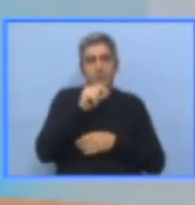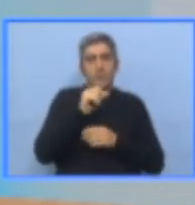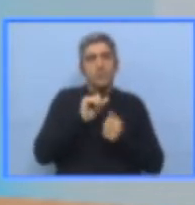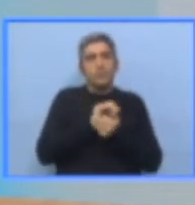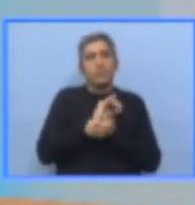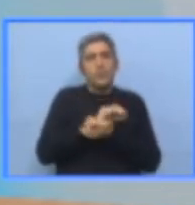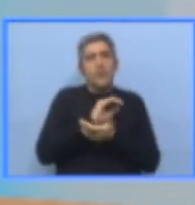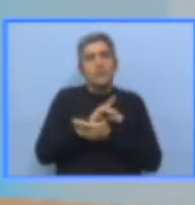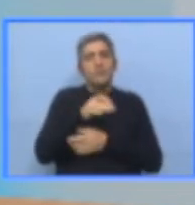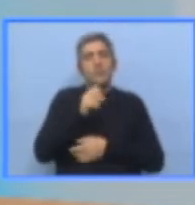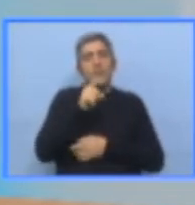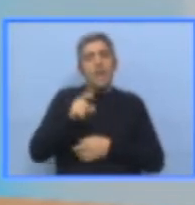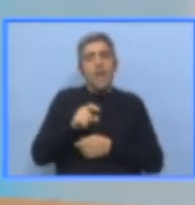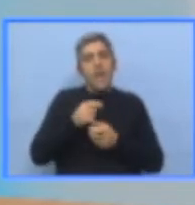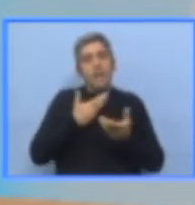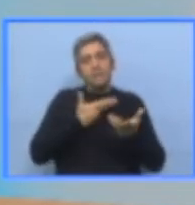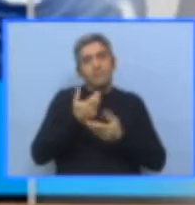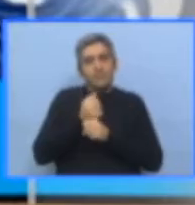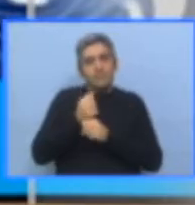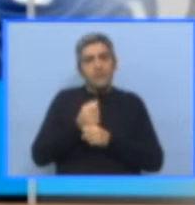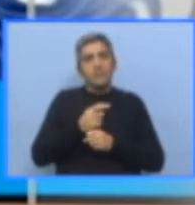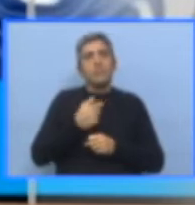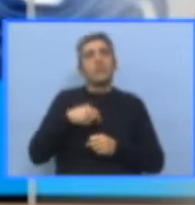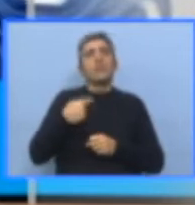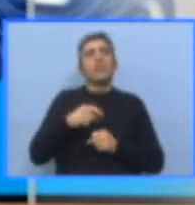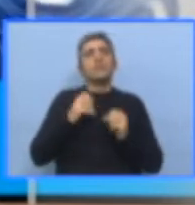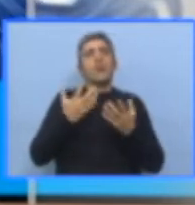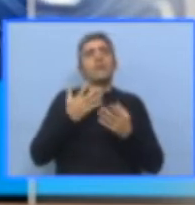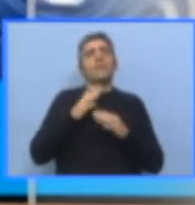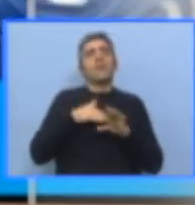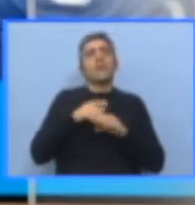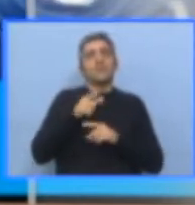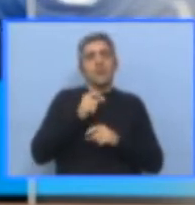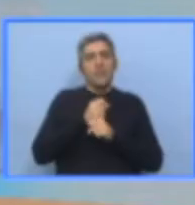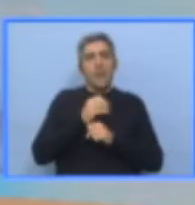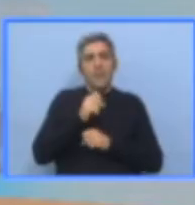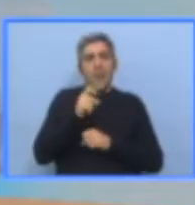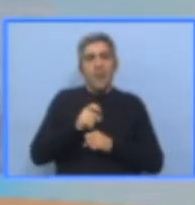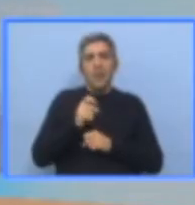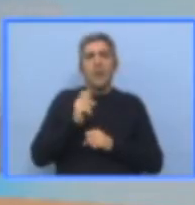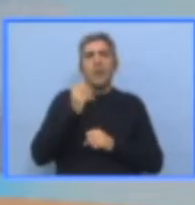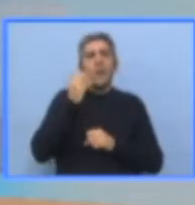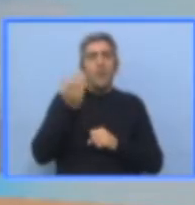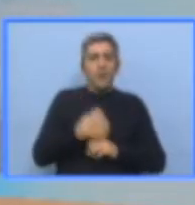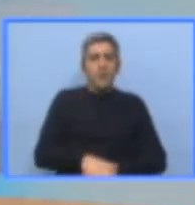paz. Que instrumento temos nas nossas mãos para que, de facto, a paz aconteça?